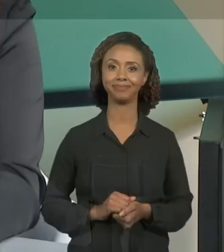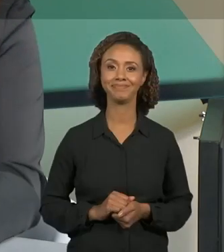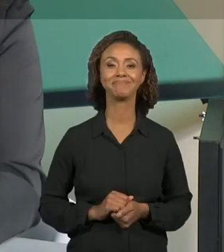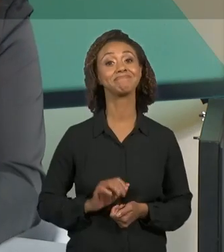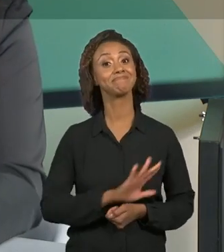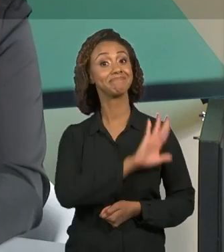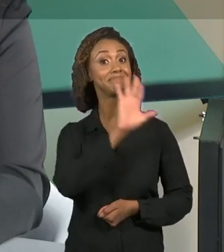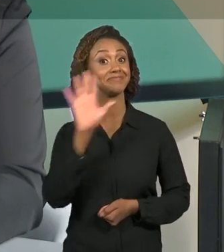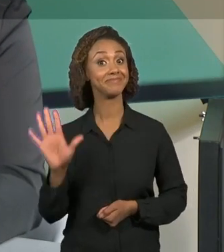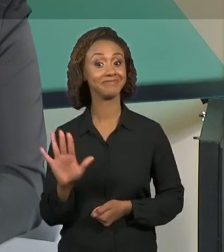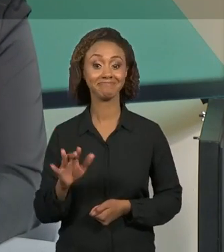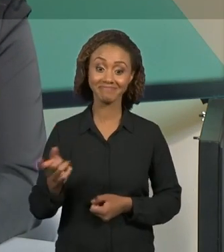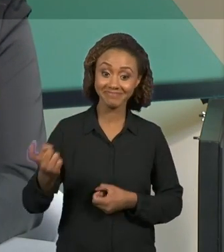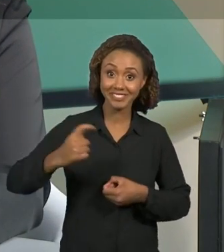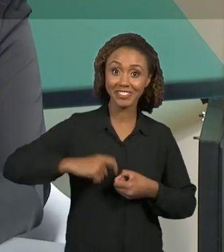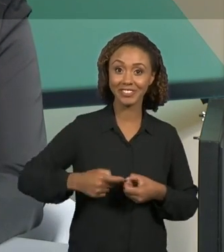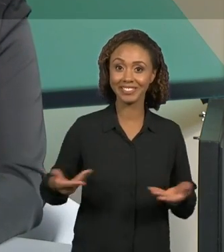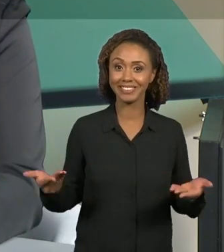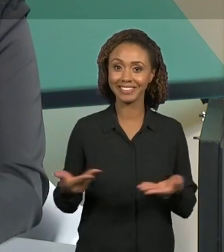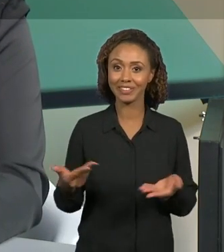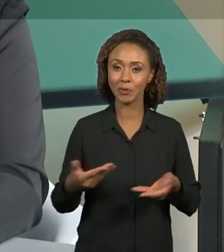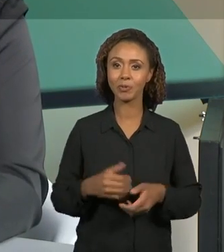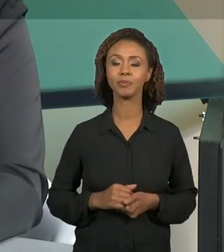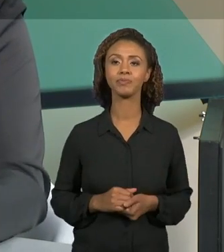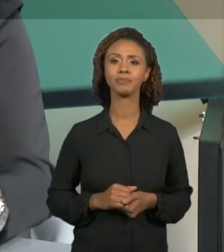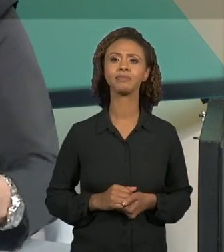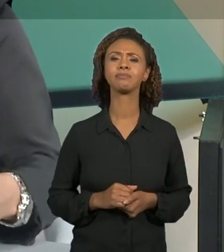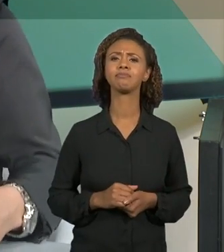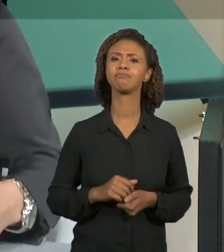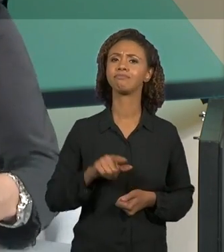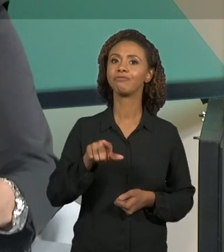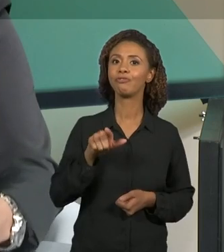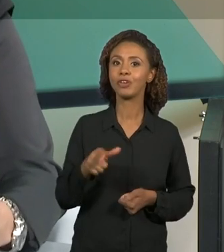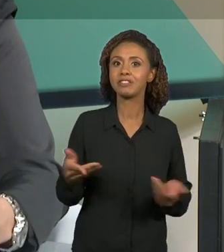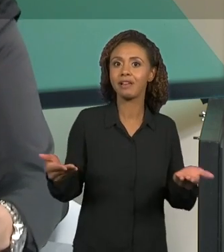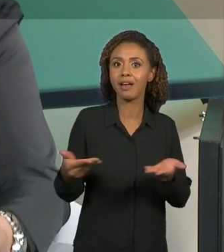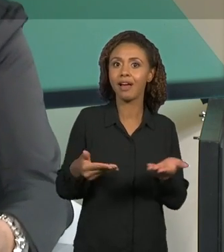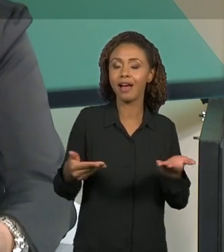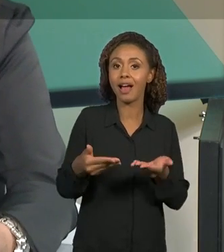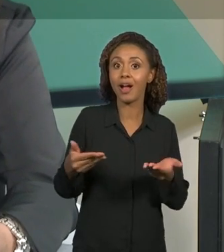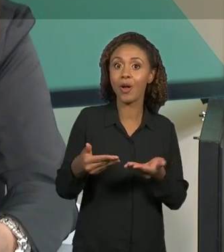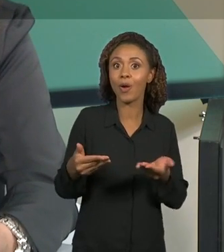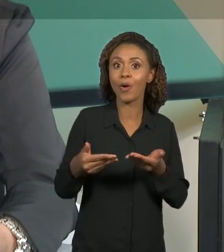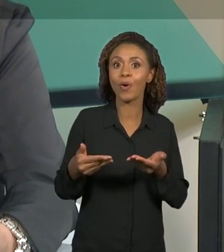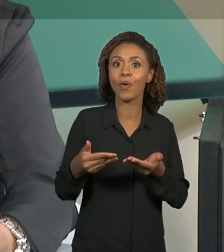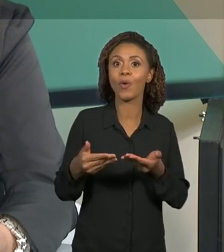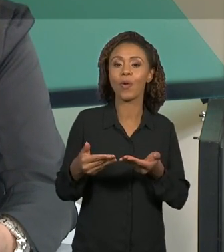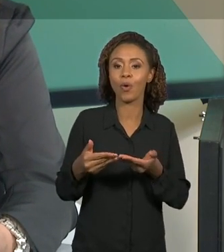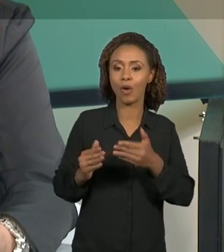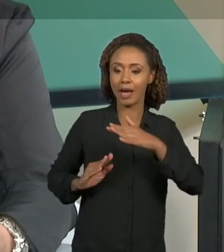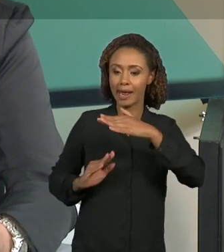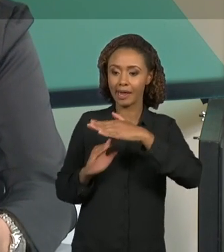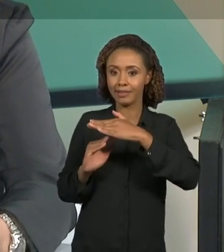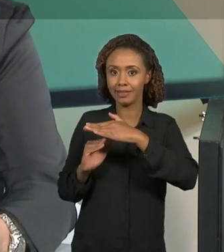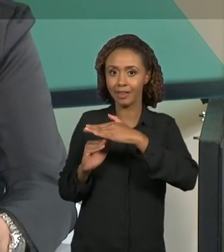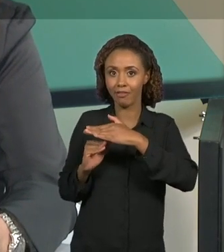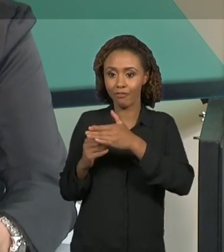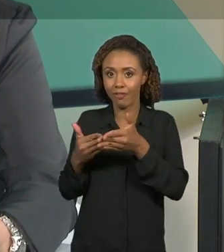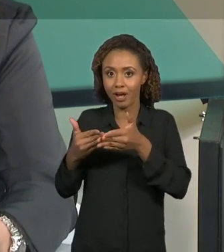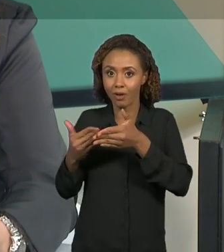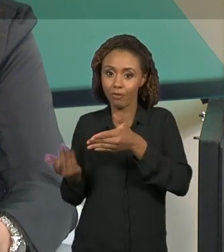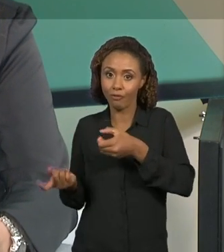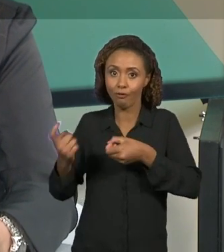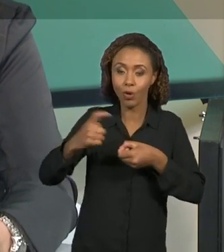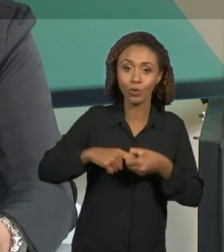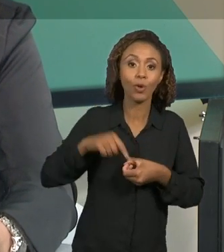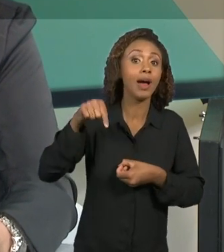olá estamos de volta tá para você que está iniciando este momento posso intervalo tá nós estamos